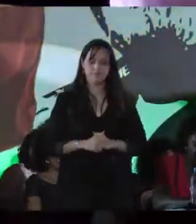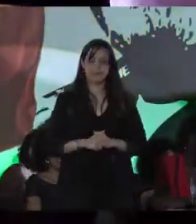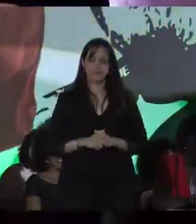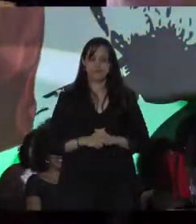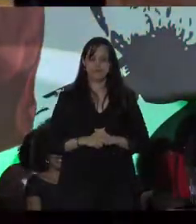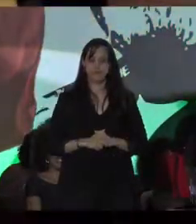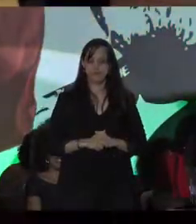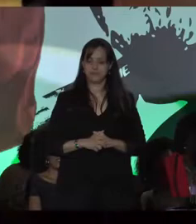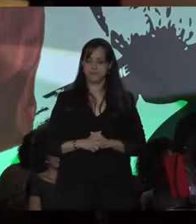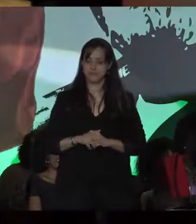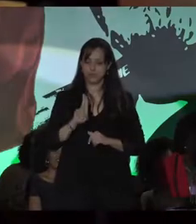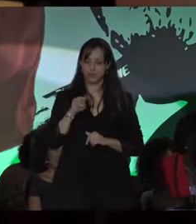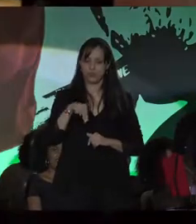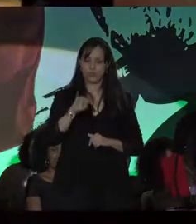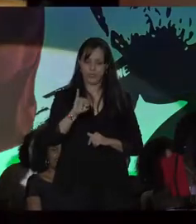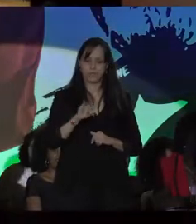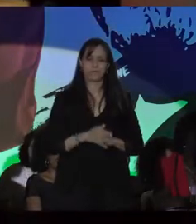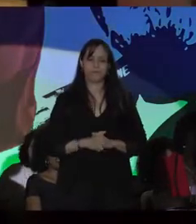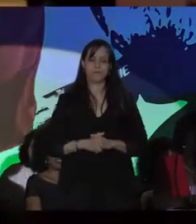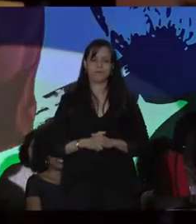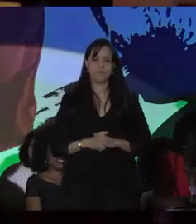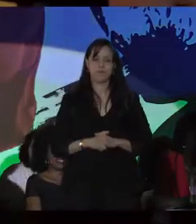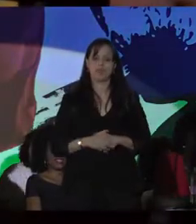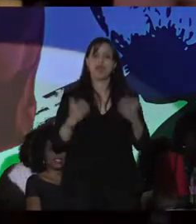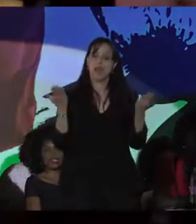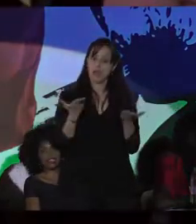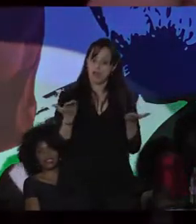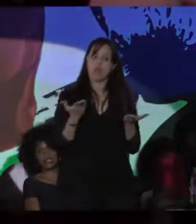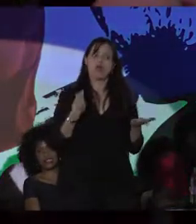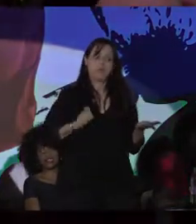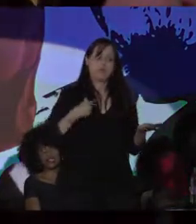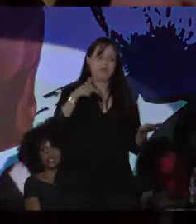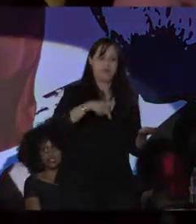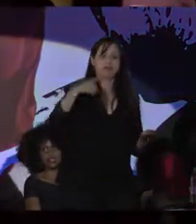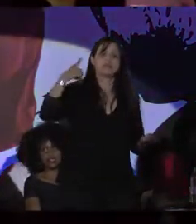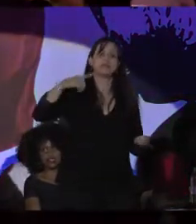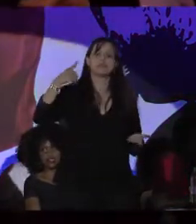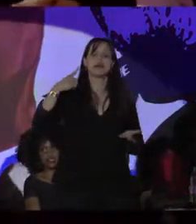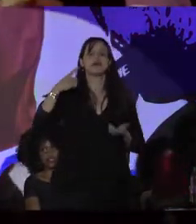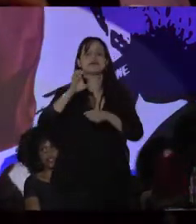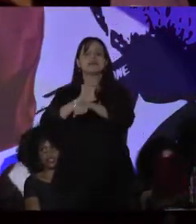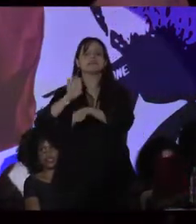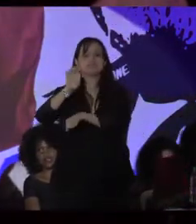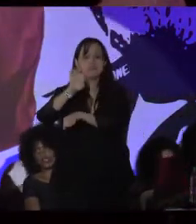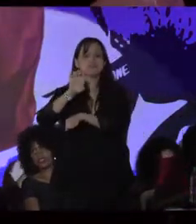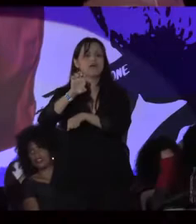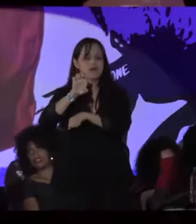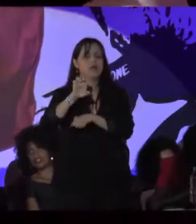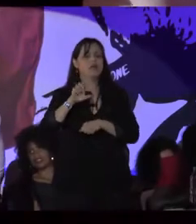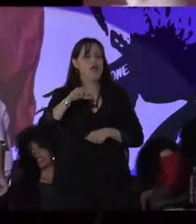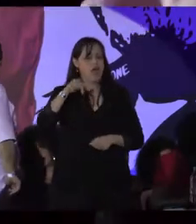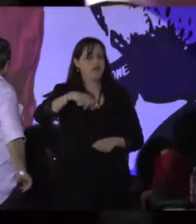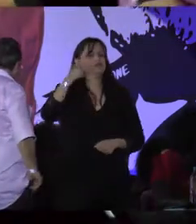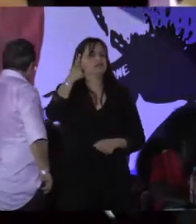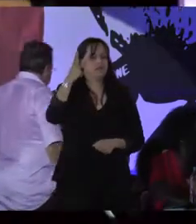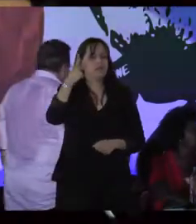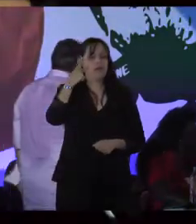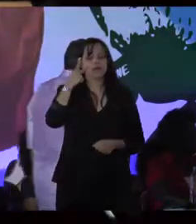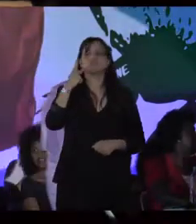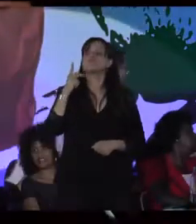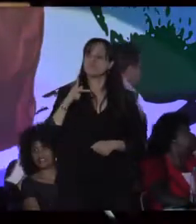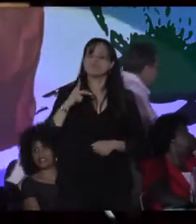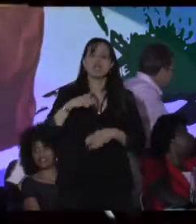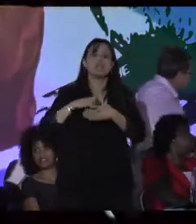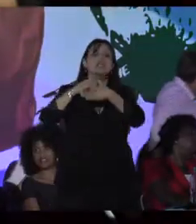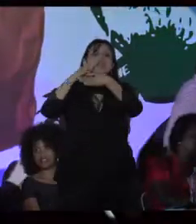Anunciar a presença aqui de alguns deputados estaduais, da nossa combativa bancada de deputados estaduais daqui de São Paulo, a começar